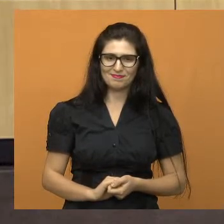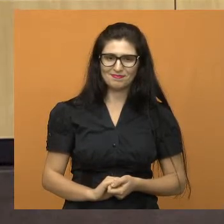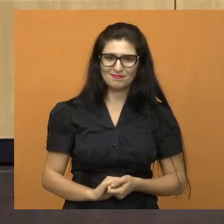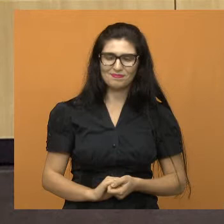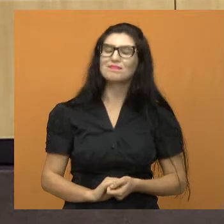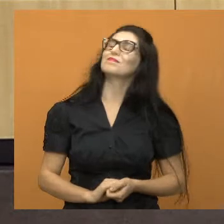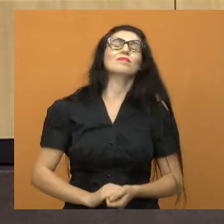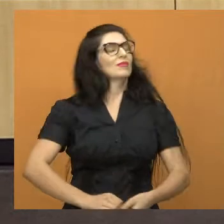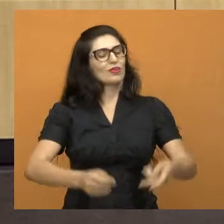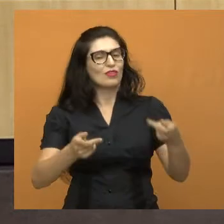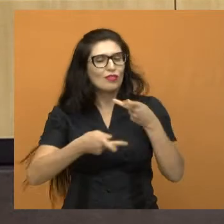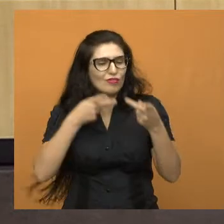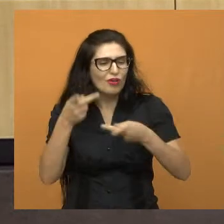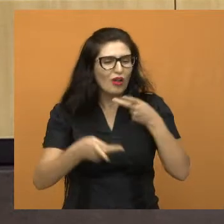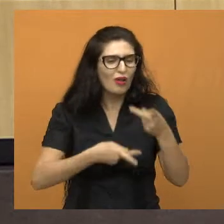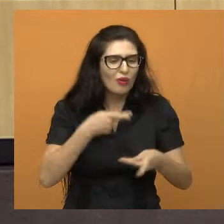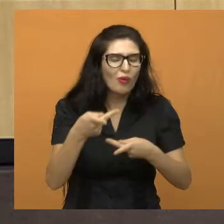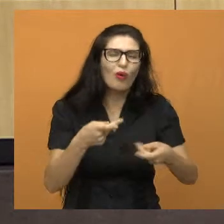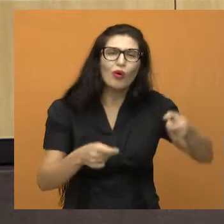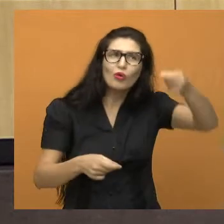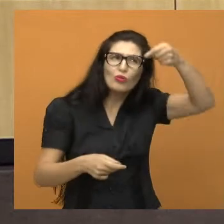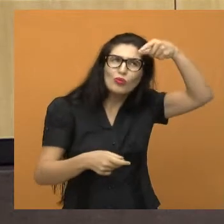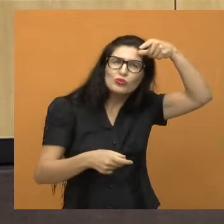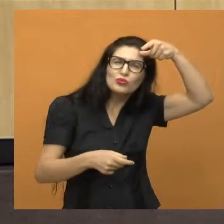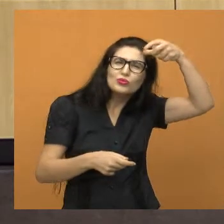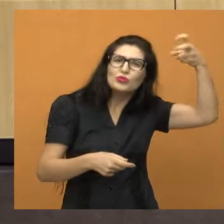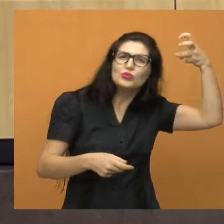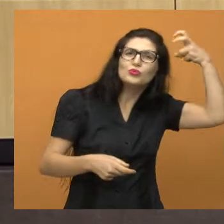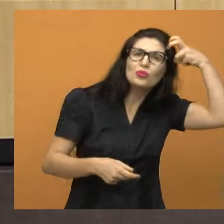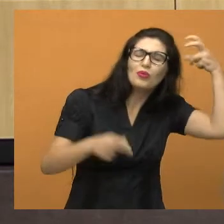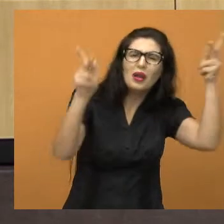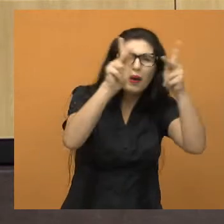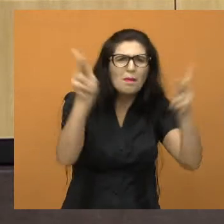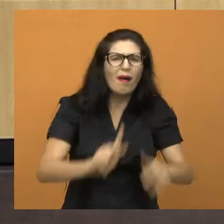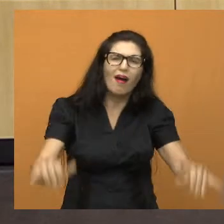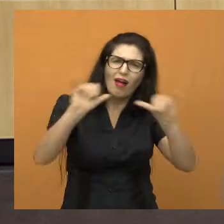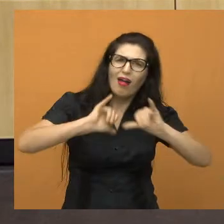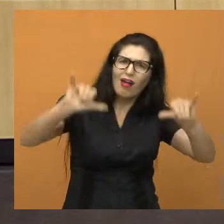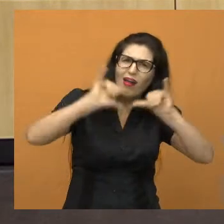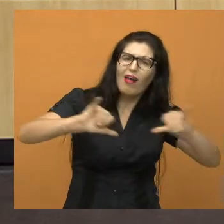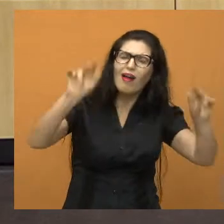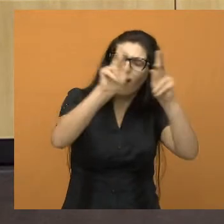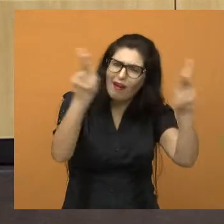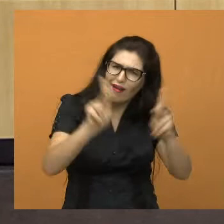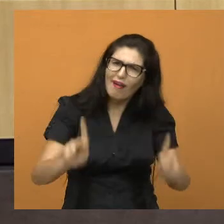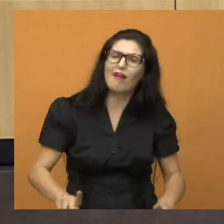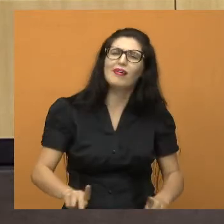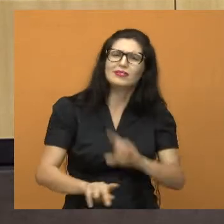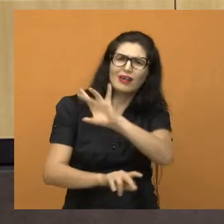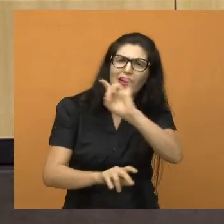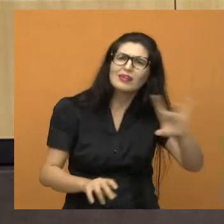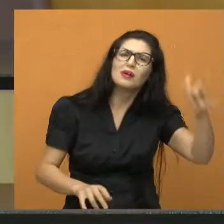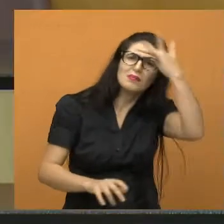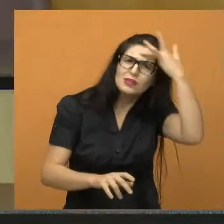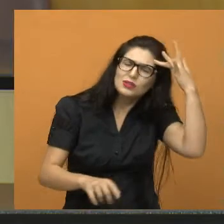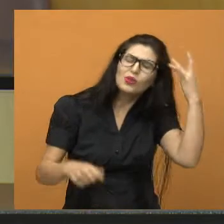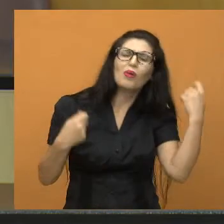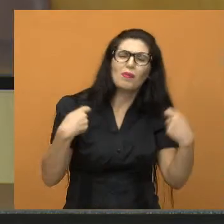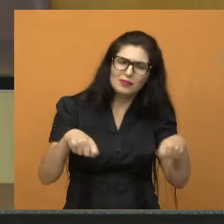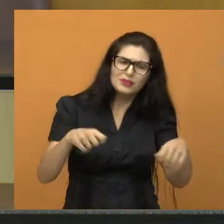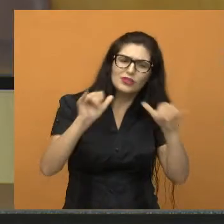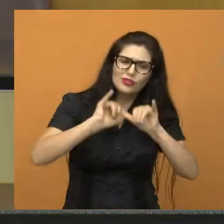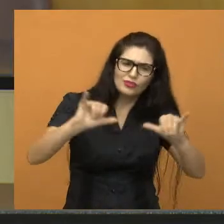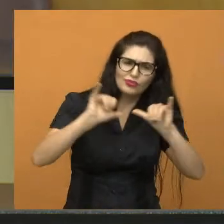Como eu disse, esse compromisso da cultura da paz, de ser protagonista, cabe a cada um de nós. E eu já passei